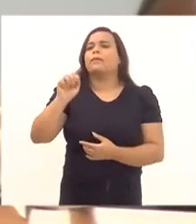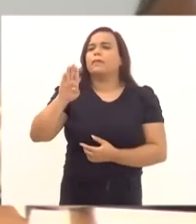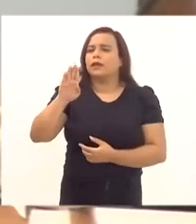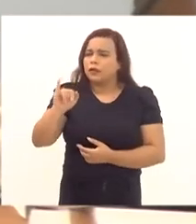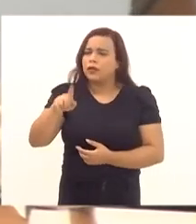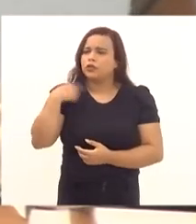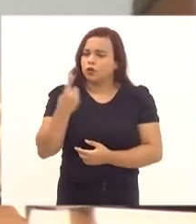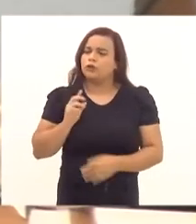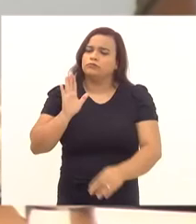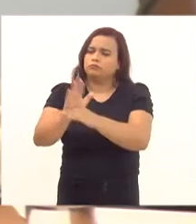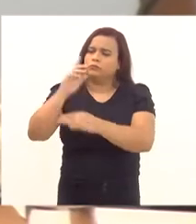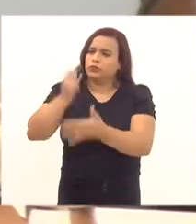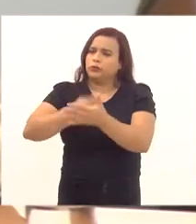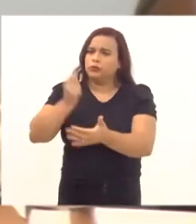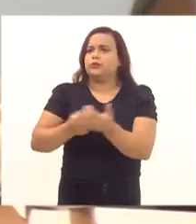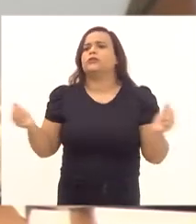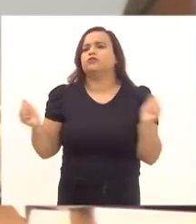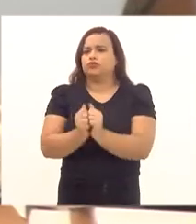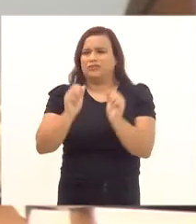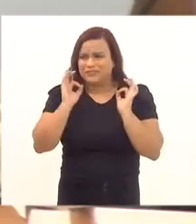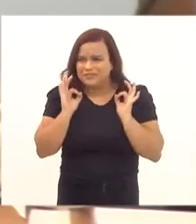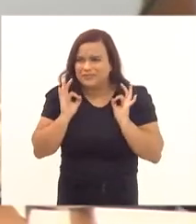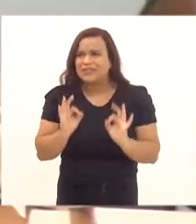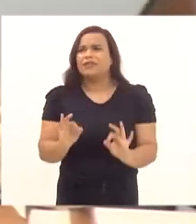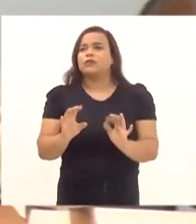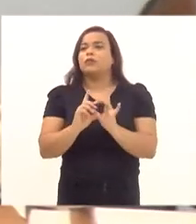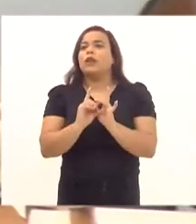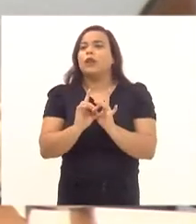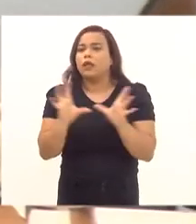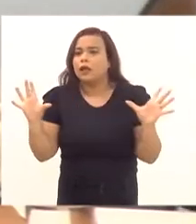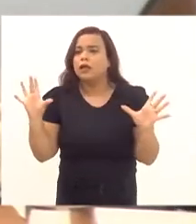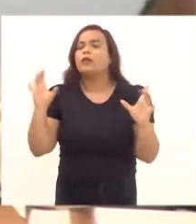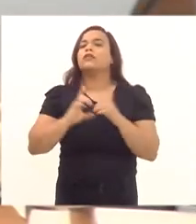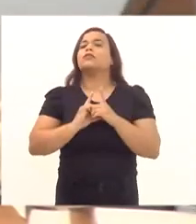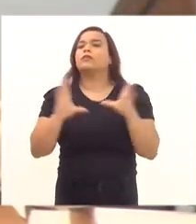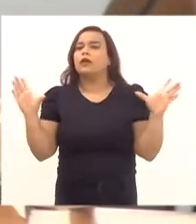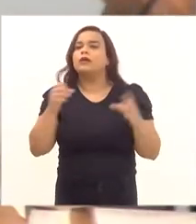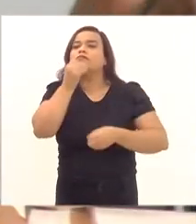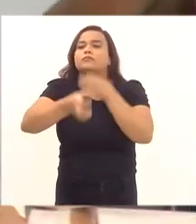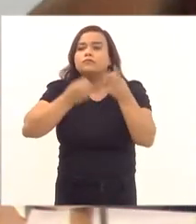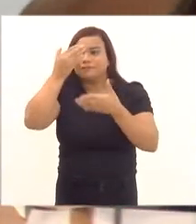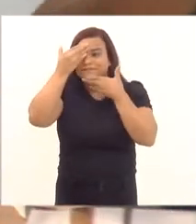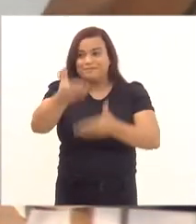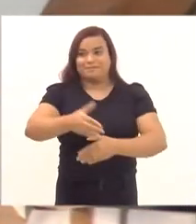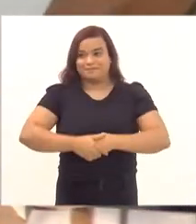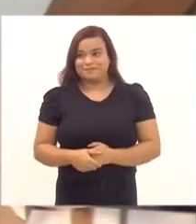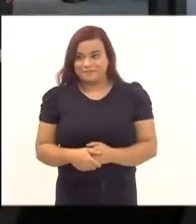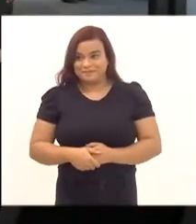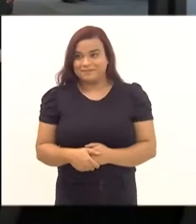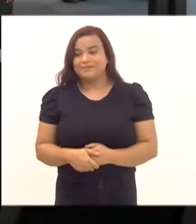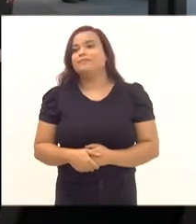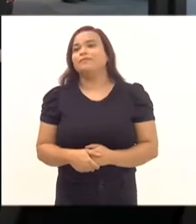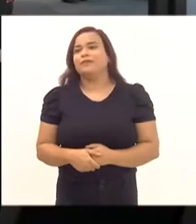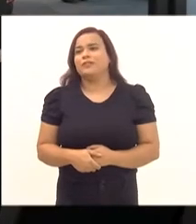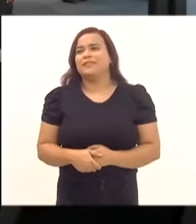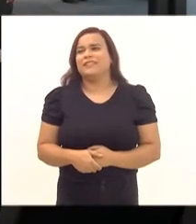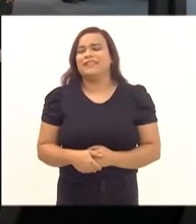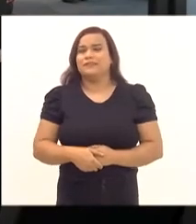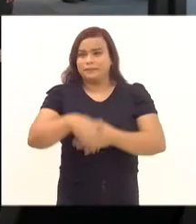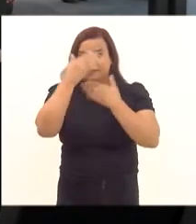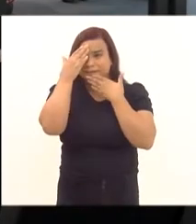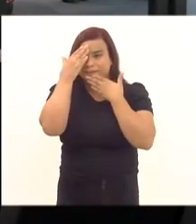preencher da nossa luta pelas liberdades democráticas de verdade expressão Muito obrigado Muito obrigada